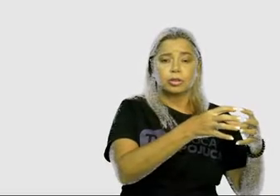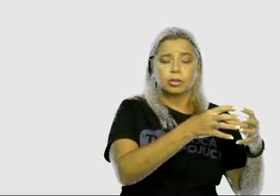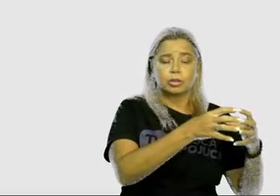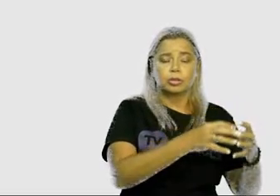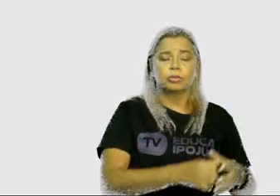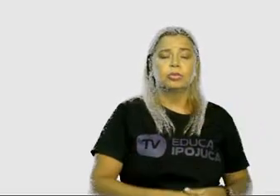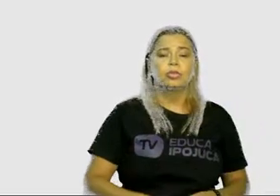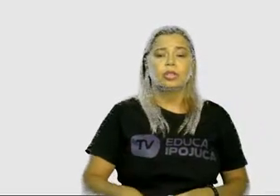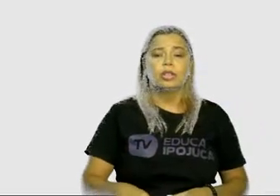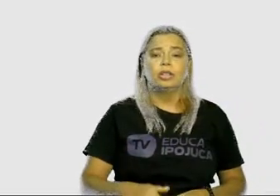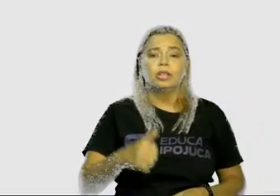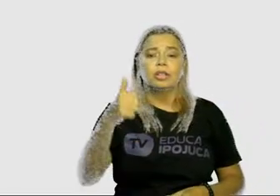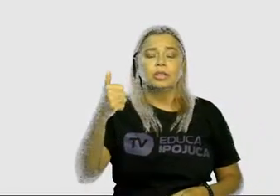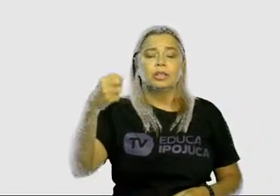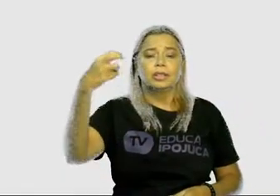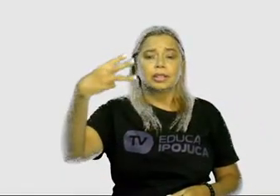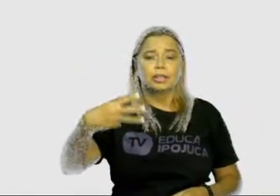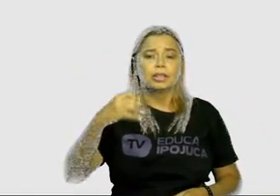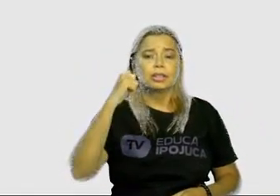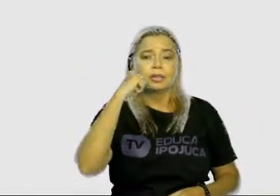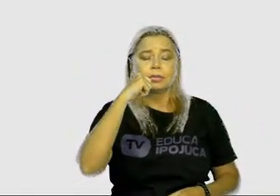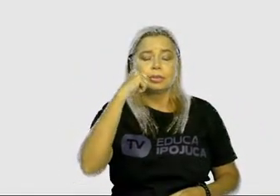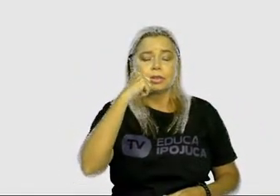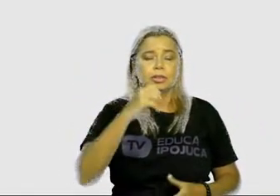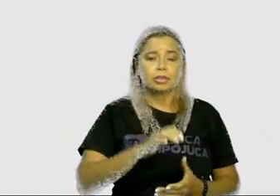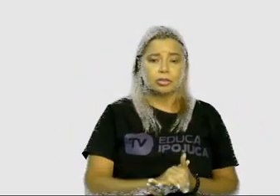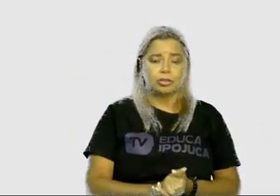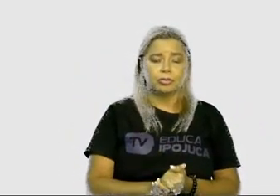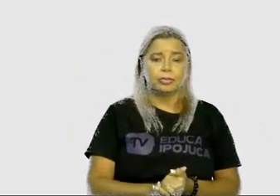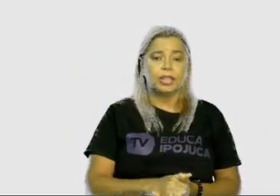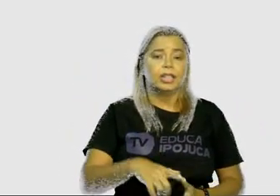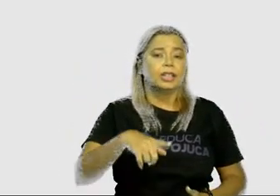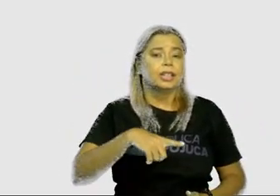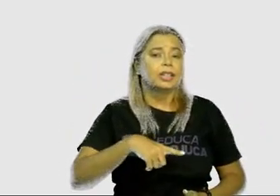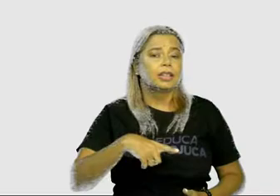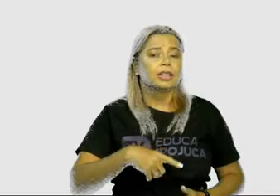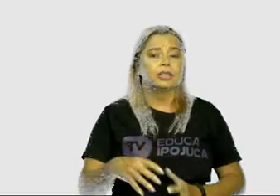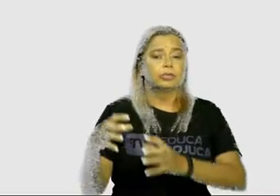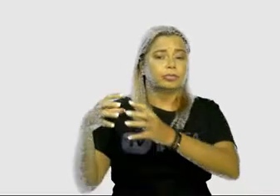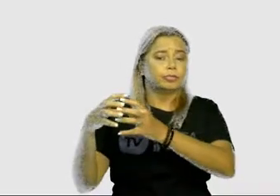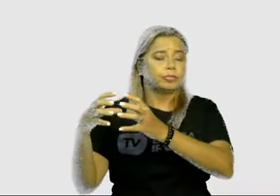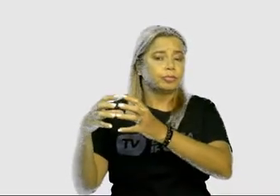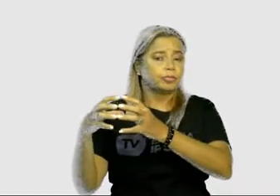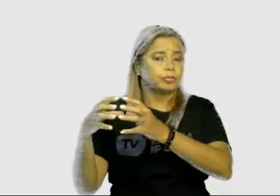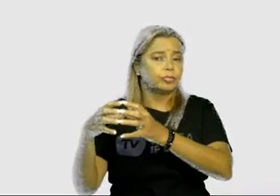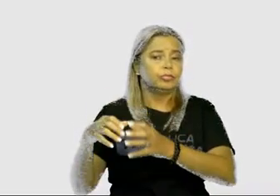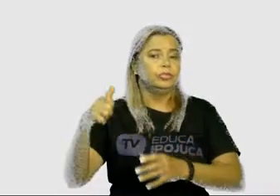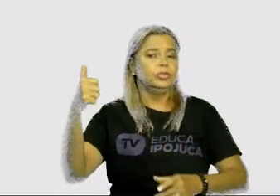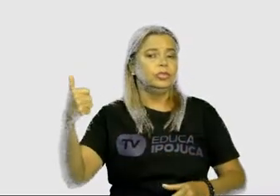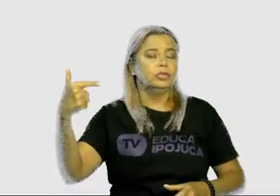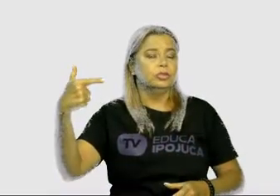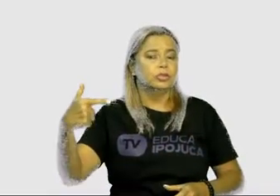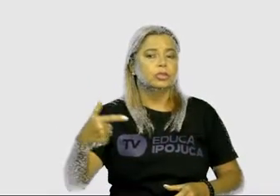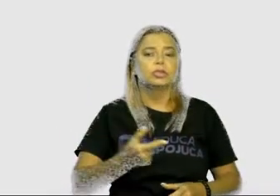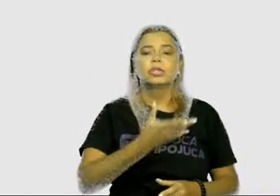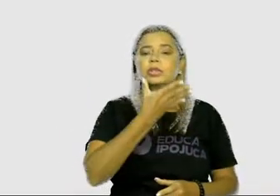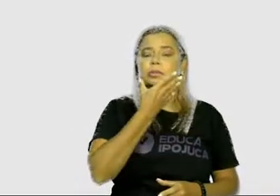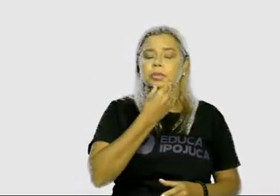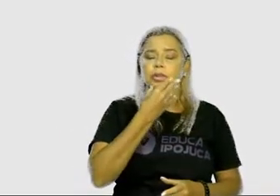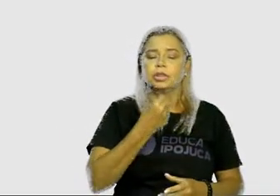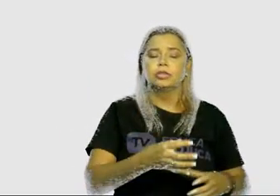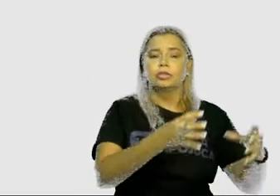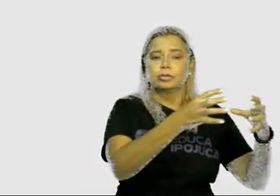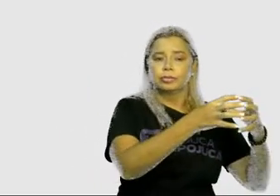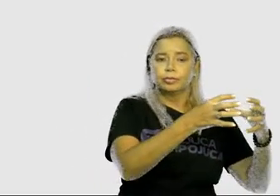treze meninas portanto 12 meninos e três meninas Quem é que tá com uma em maior grupo